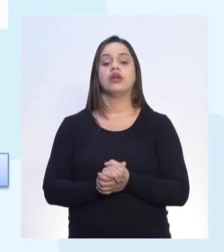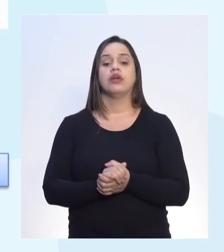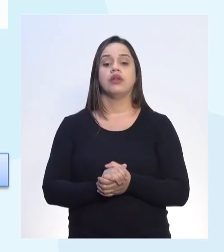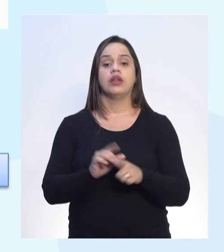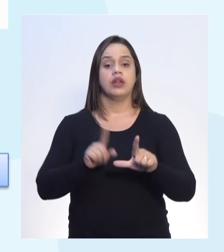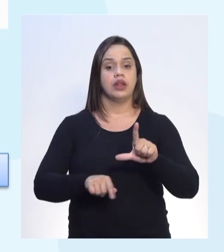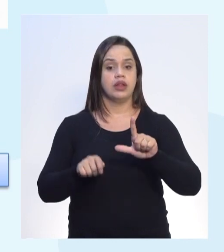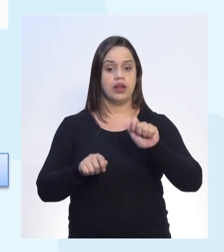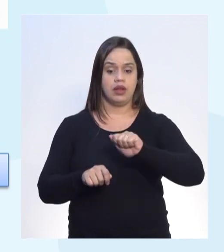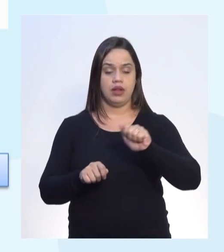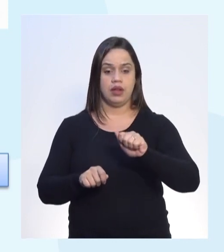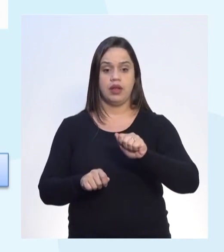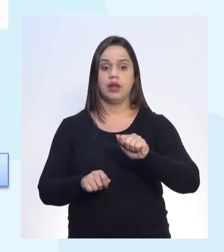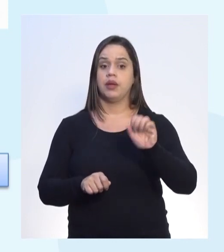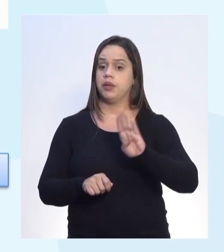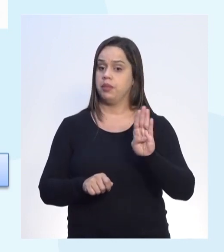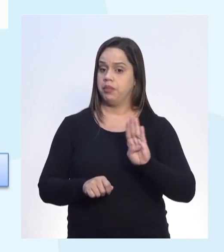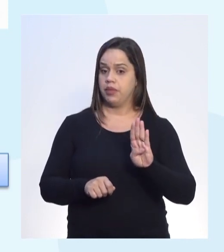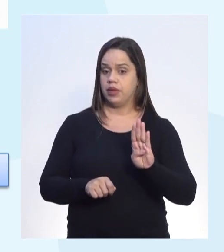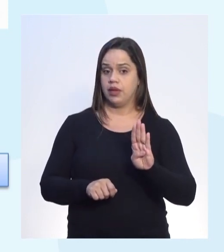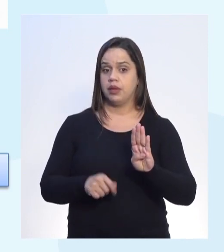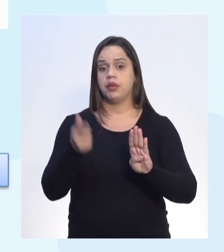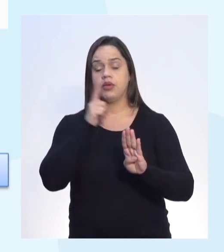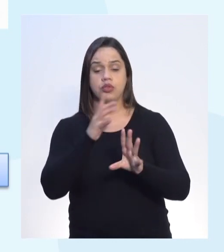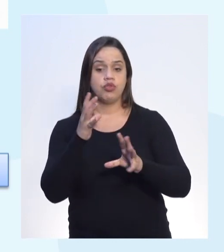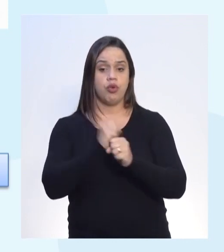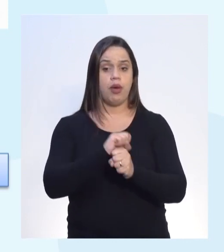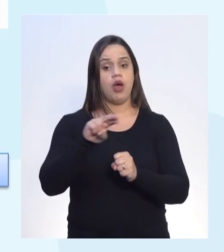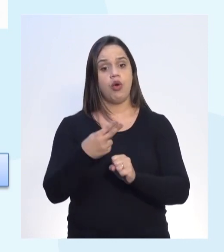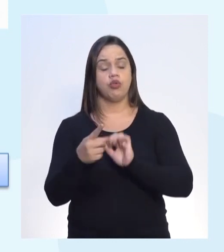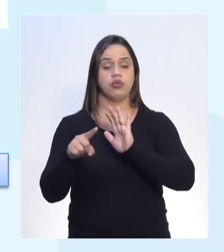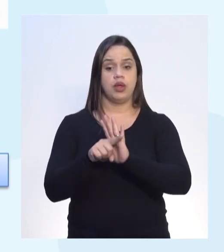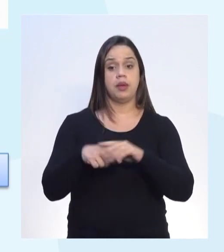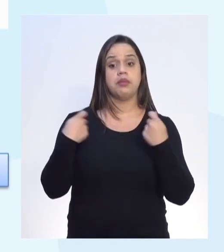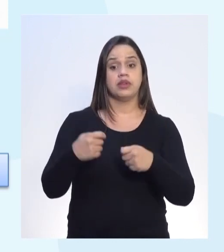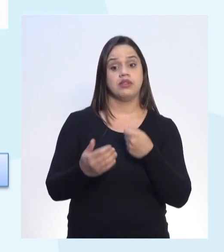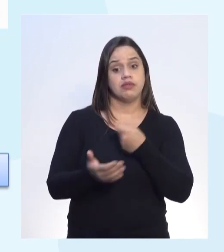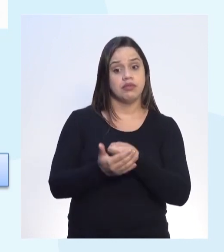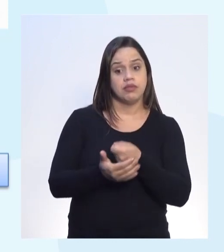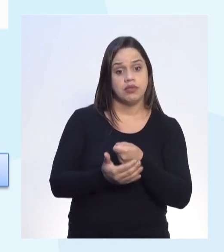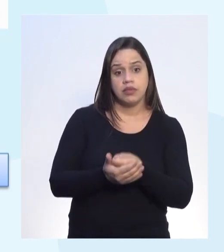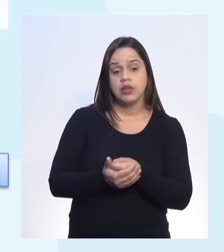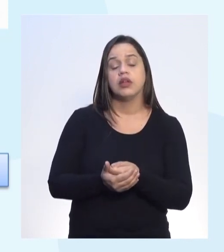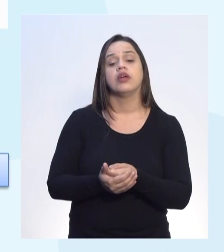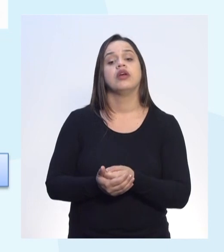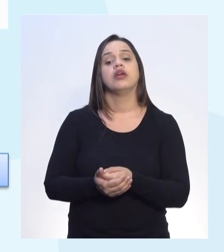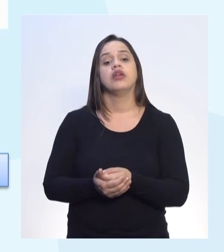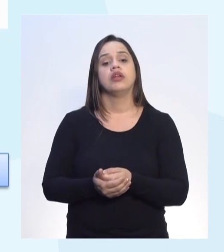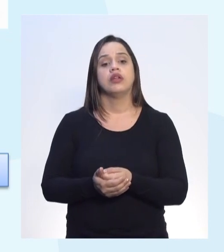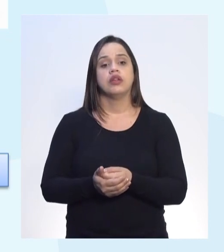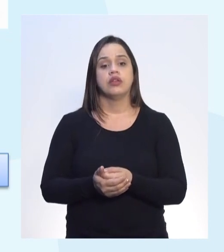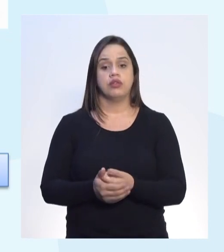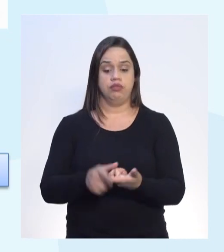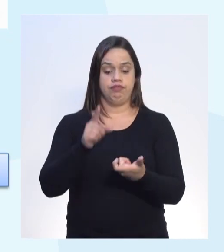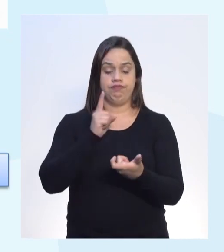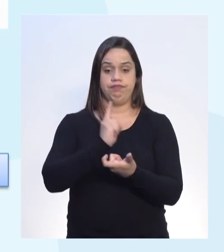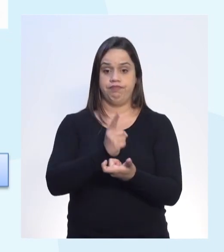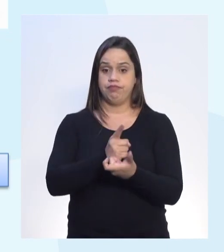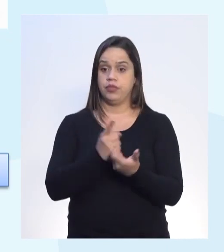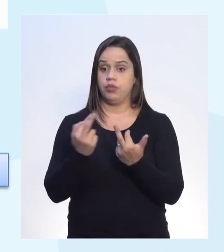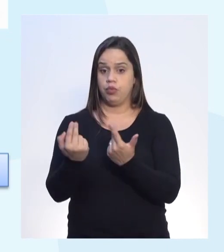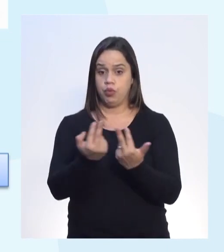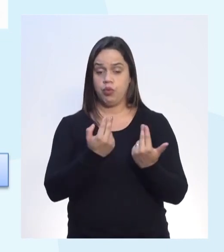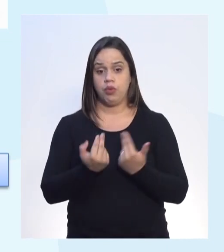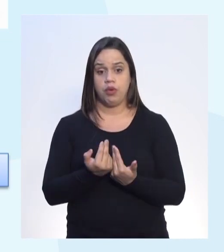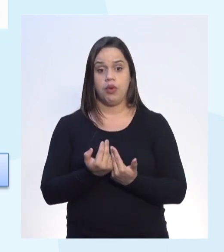A e na B, para somar e subtrair, existe a obrigatoriedade desses monômios serem semelhantes. Na letra, não